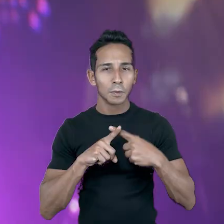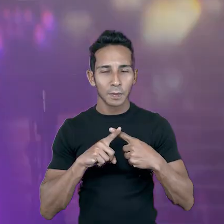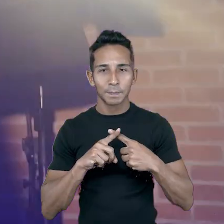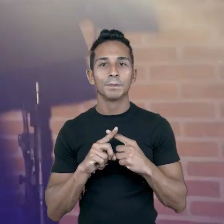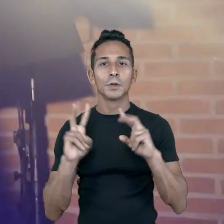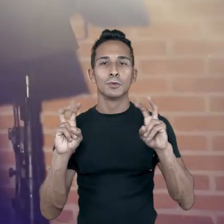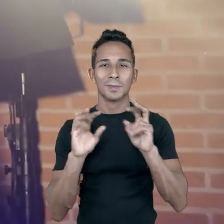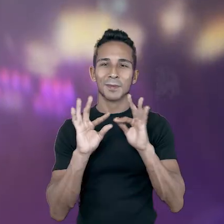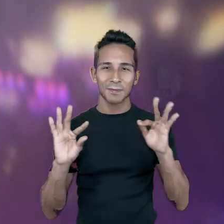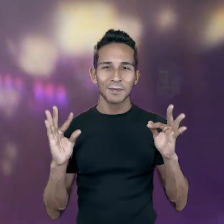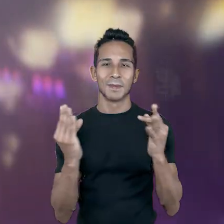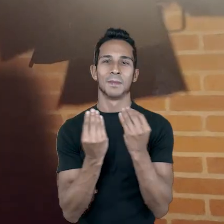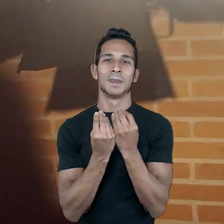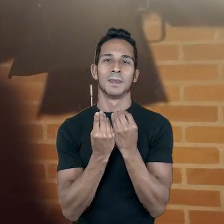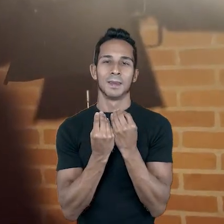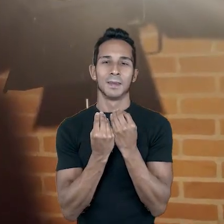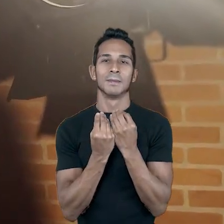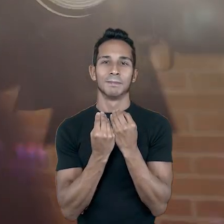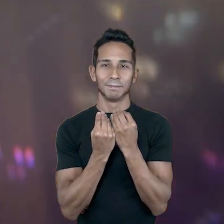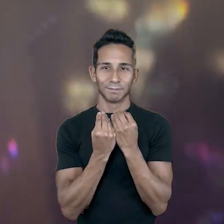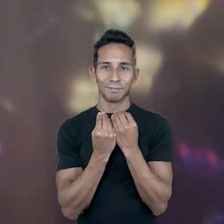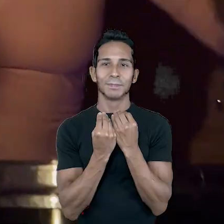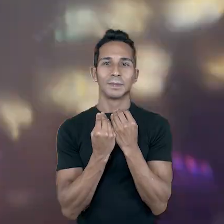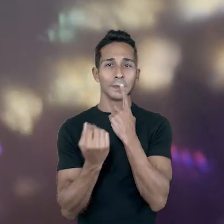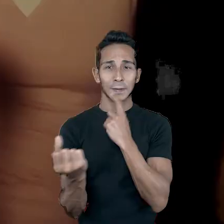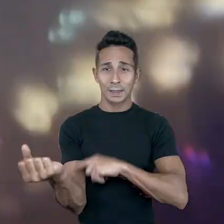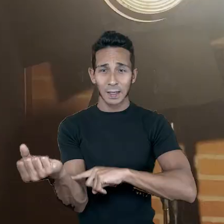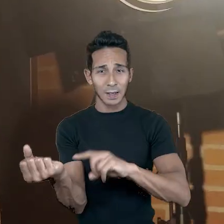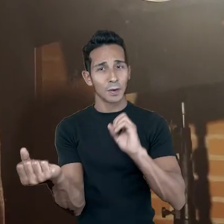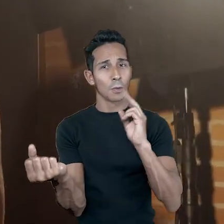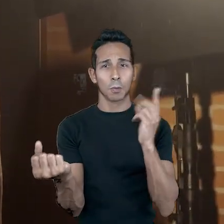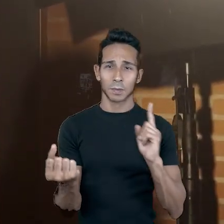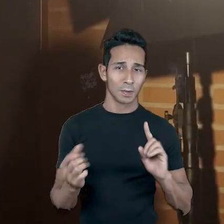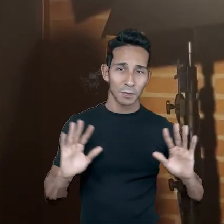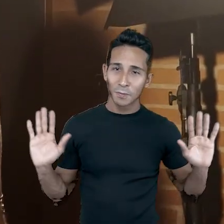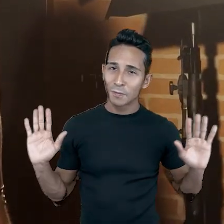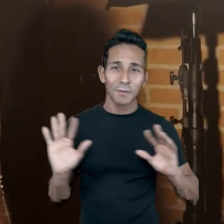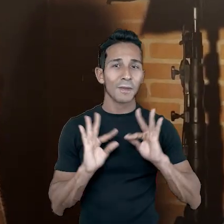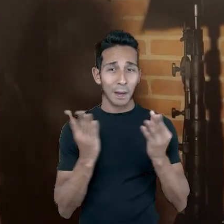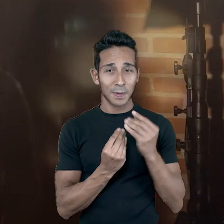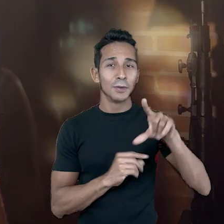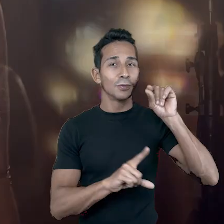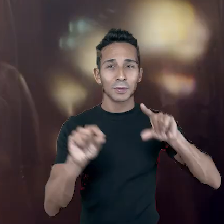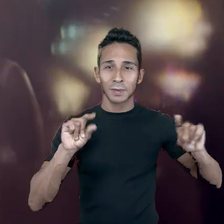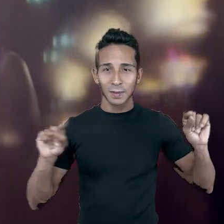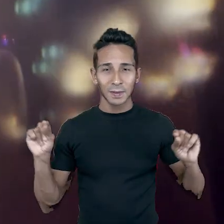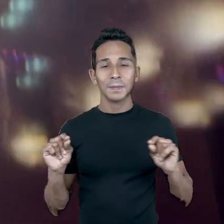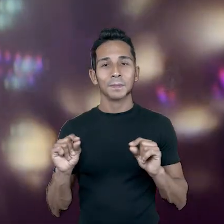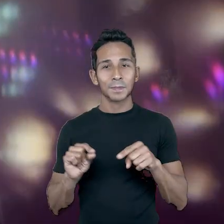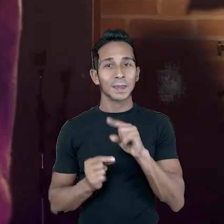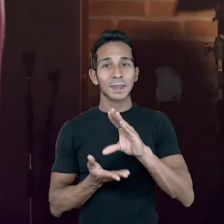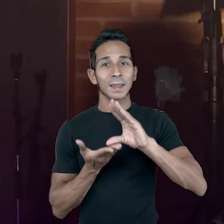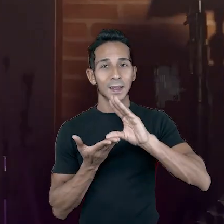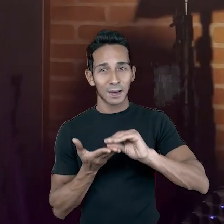Chão porque é um disco que fala sobre família, família seja de sangue ou não, entendeu?